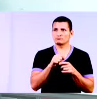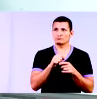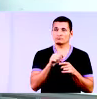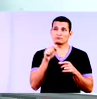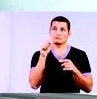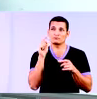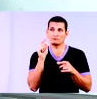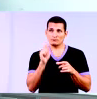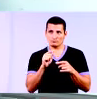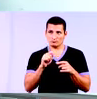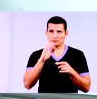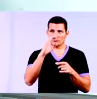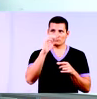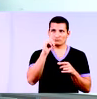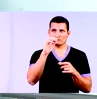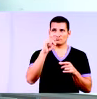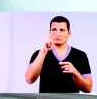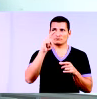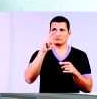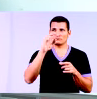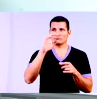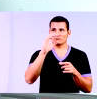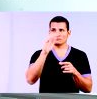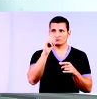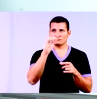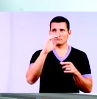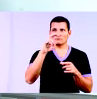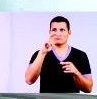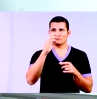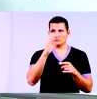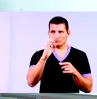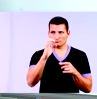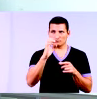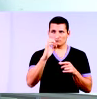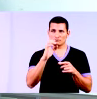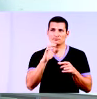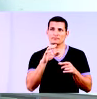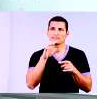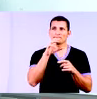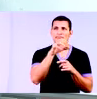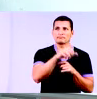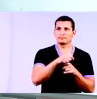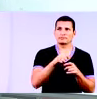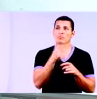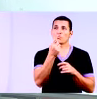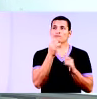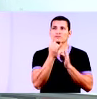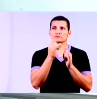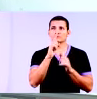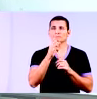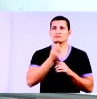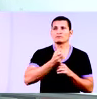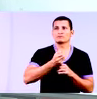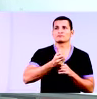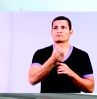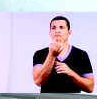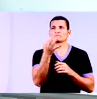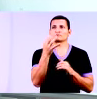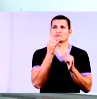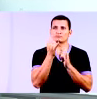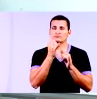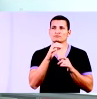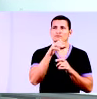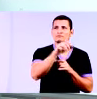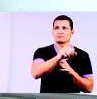essa memória cache aí dentro, essa memória ela vai buscar blocos de informação, ela não busca uma informação no endereço, ela traz tudo que está em volta